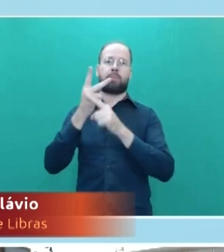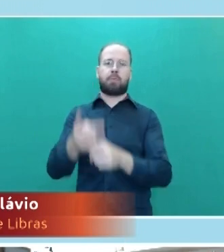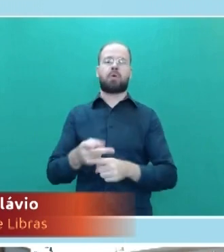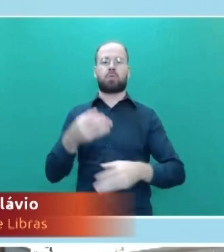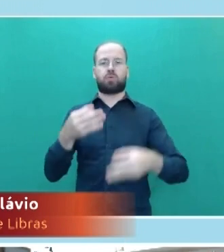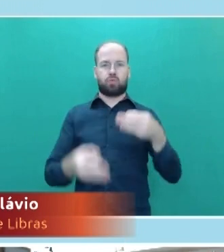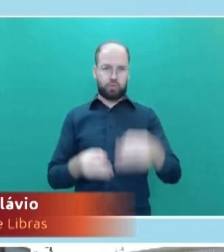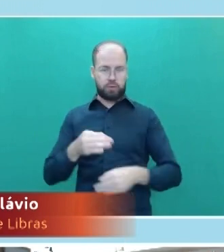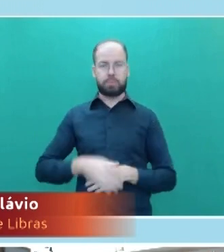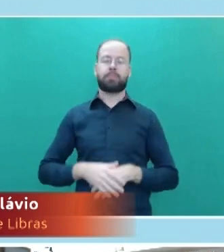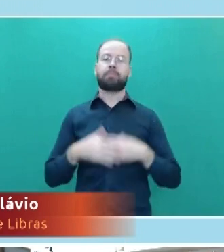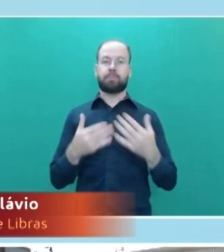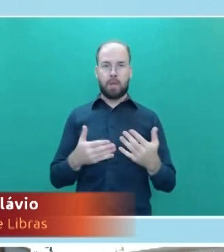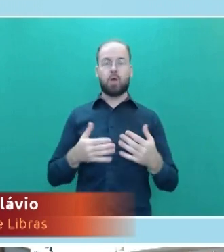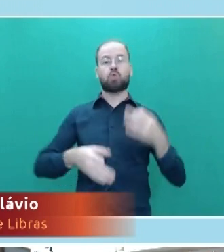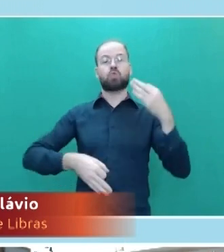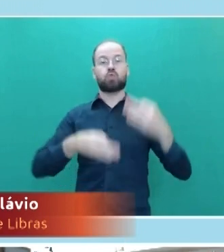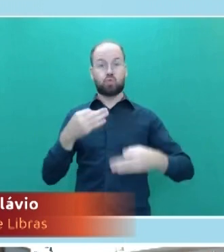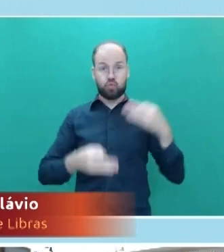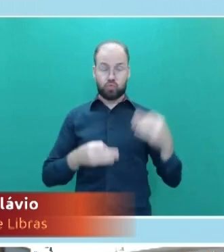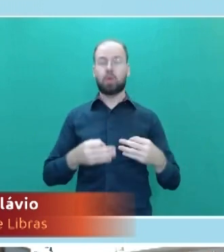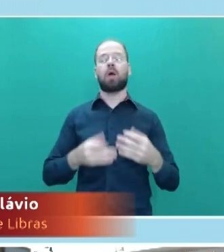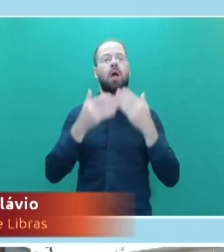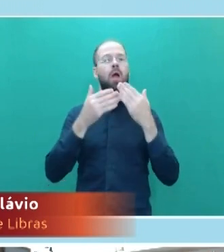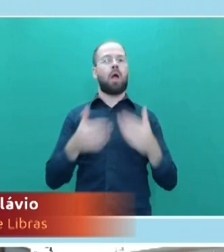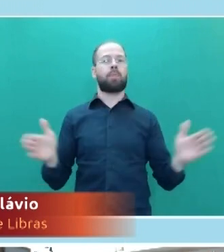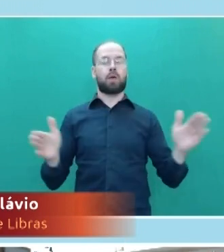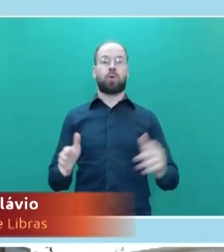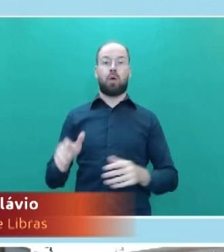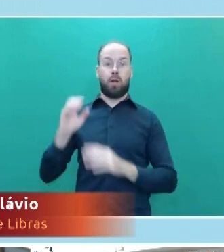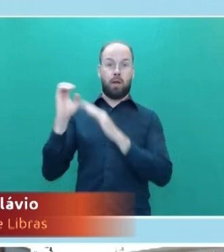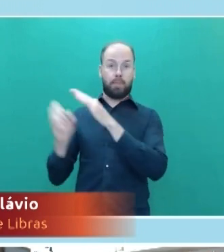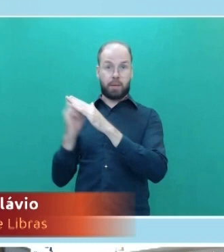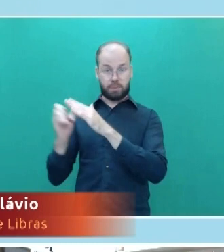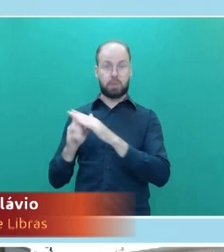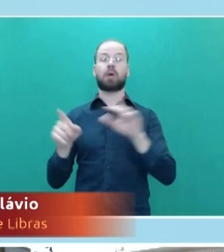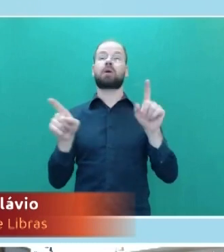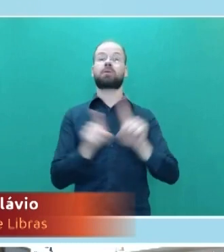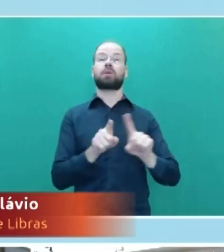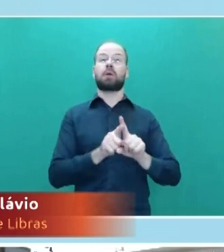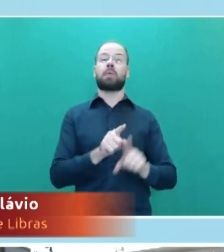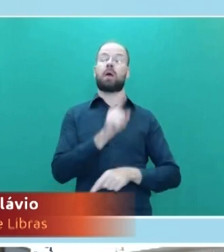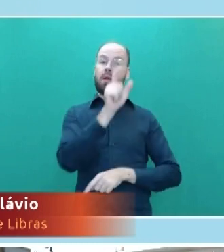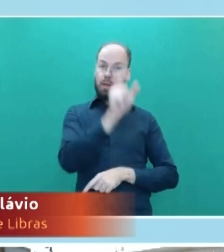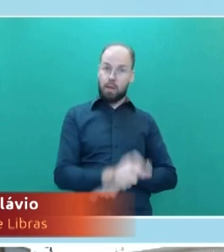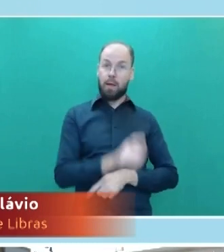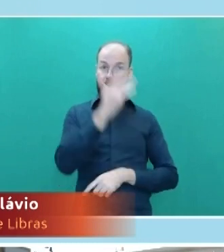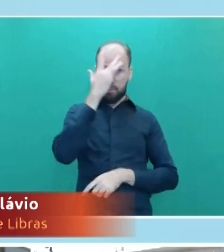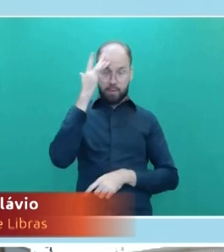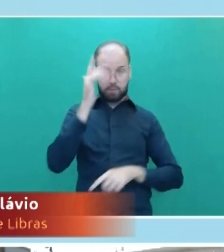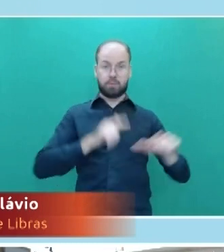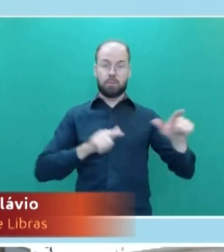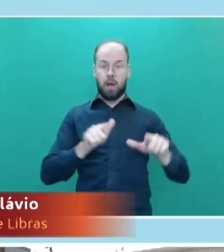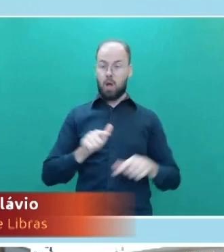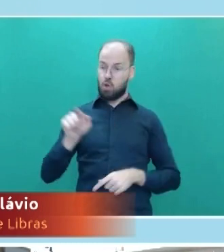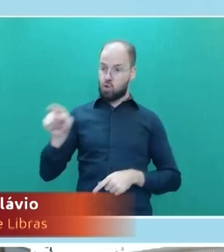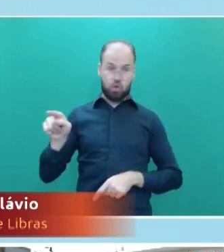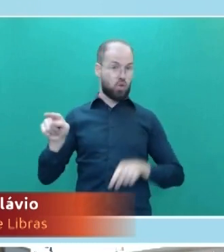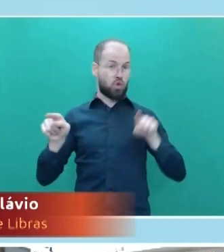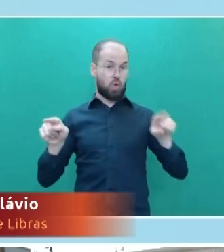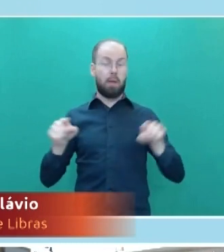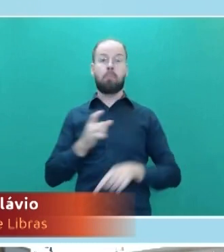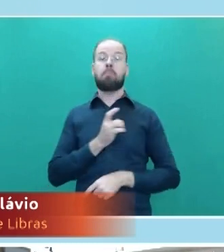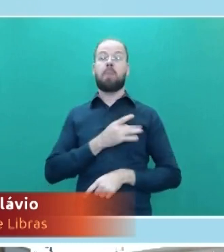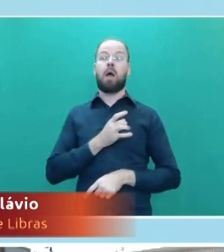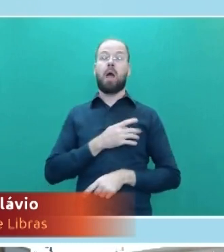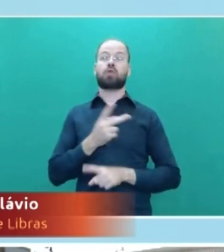aberta para o trabalhador e para o empregador. Nenhum dos dois lados tem que ter medo de acionar e de